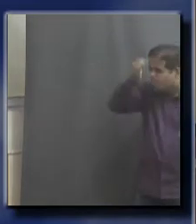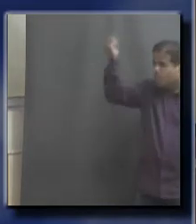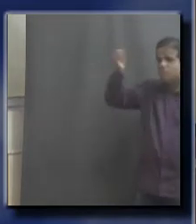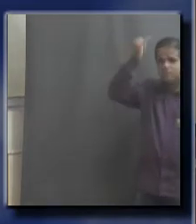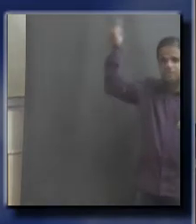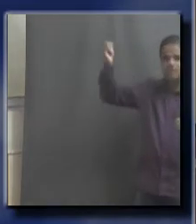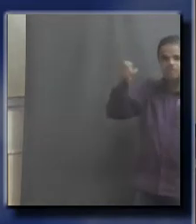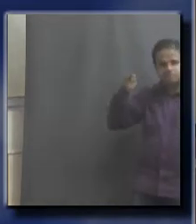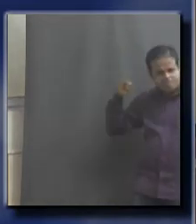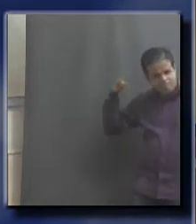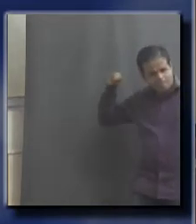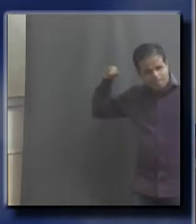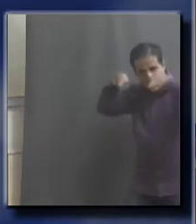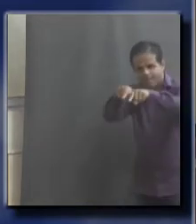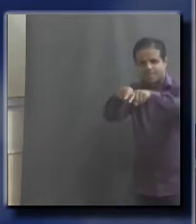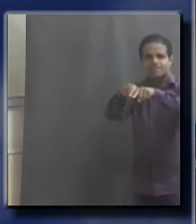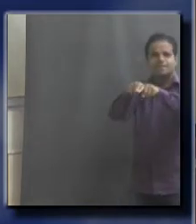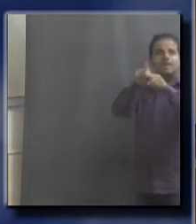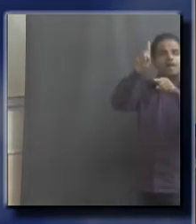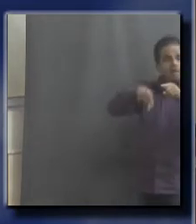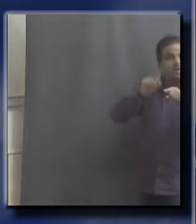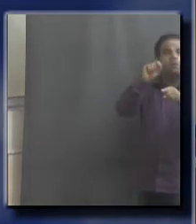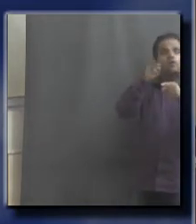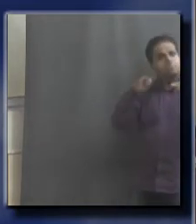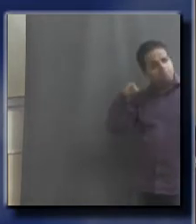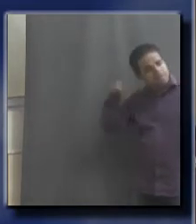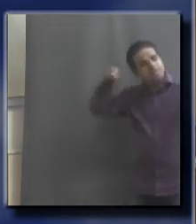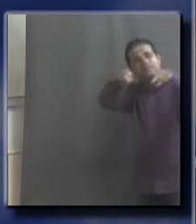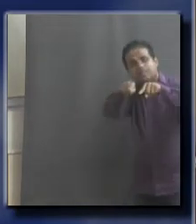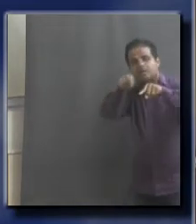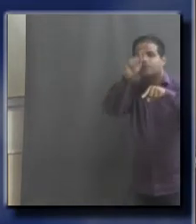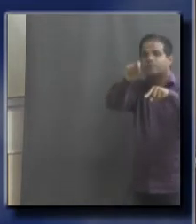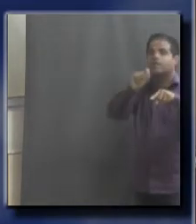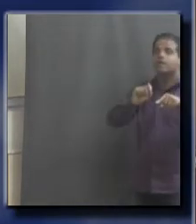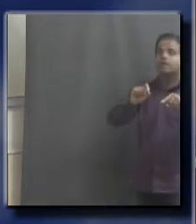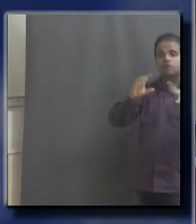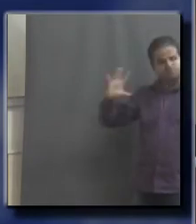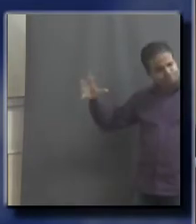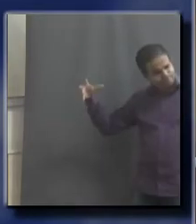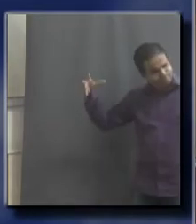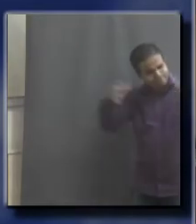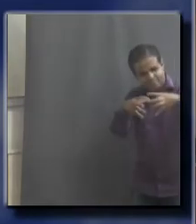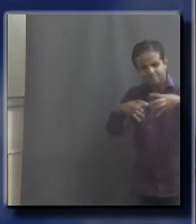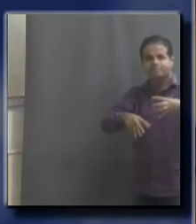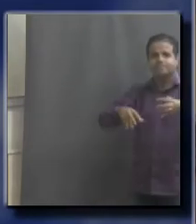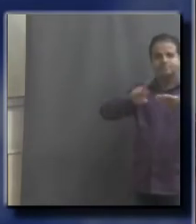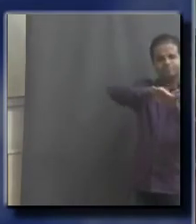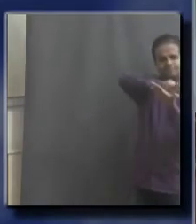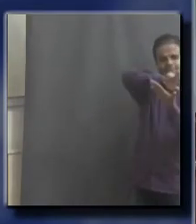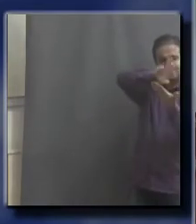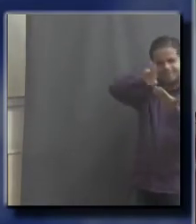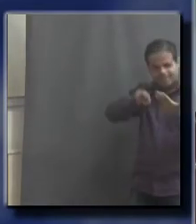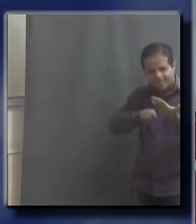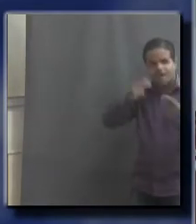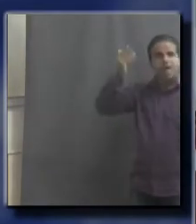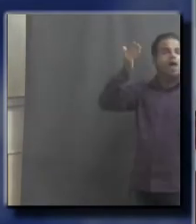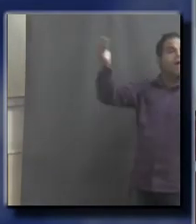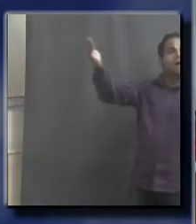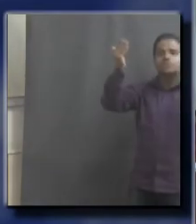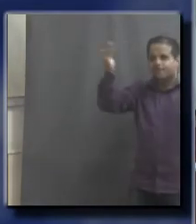importante parceria, que é a parceria do conjunto das entidades da